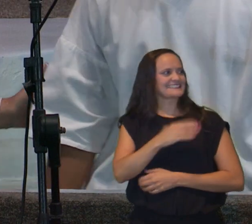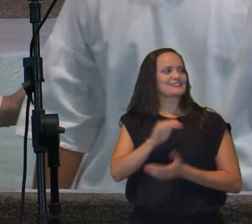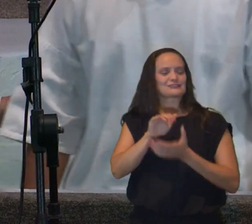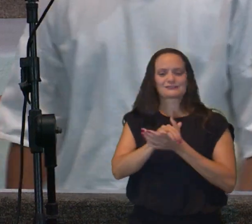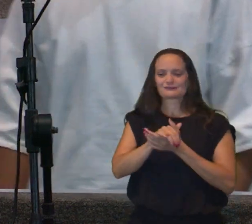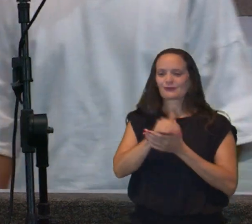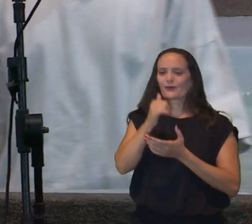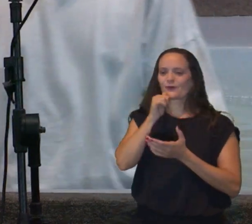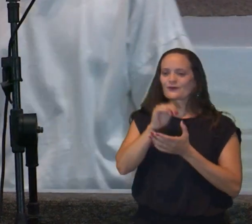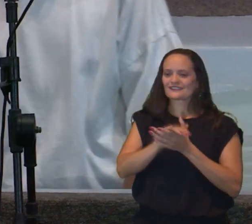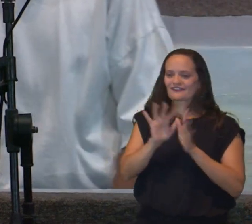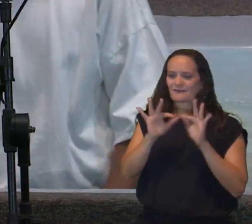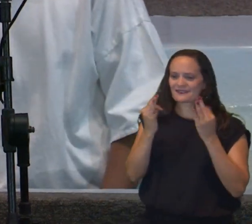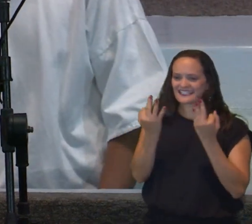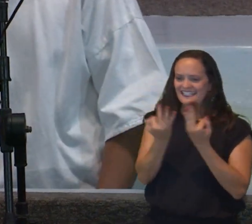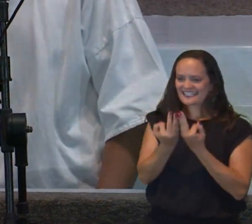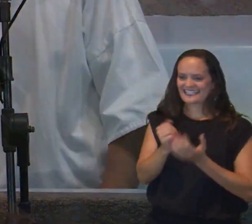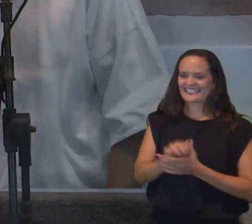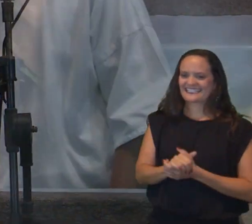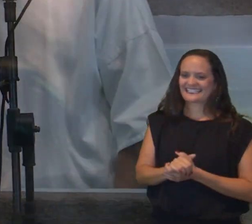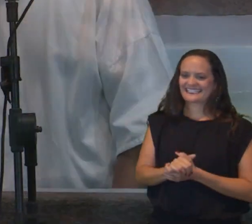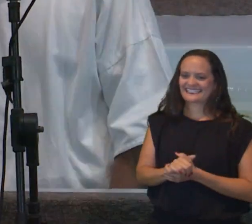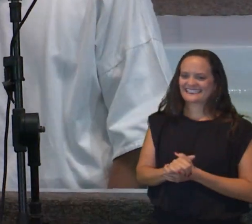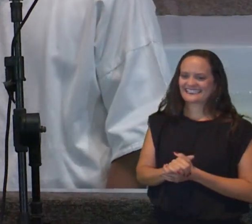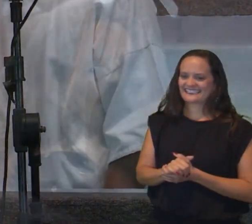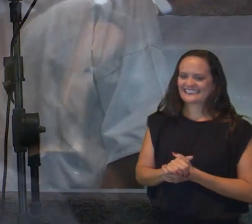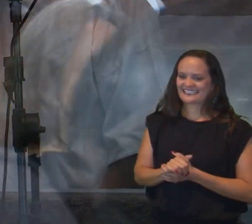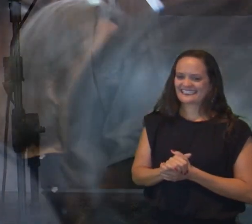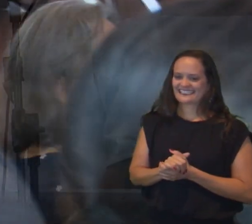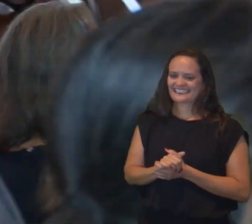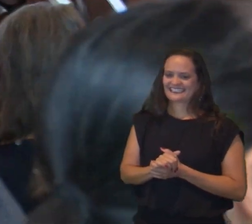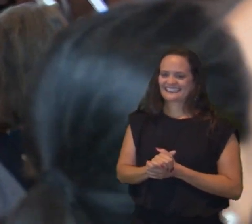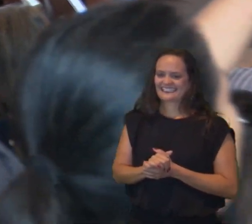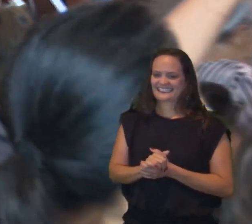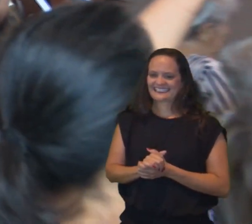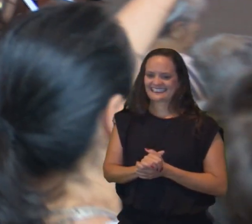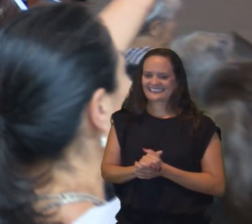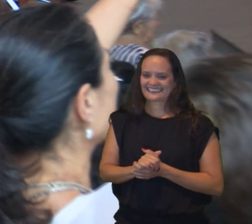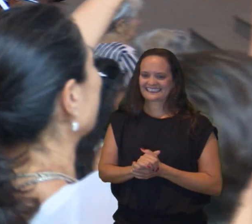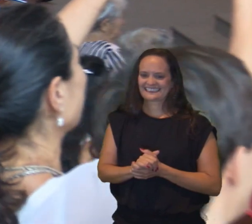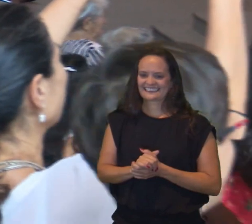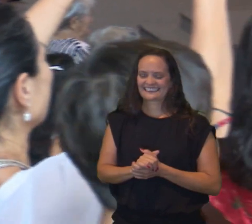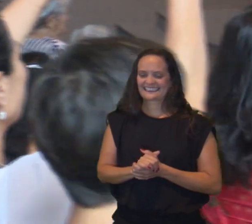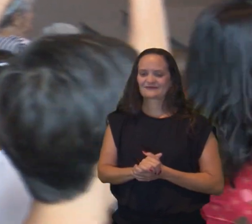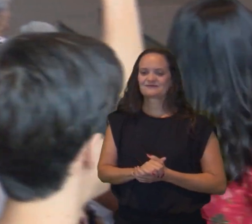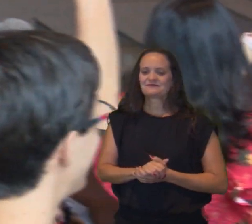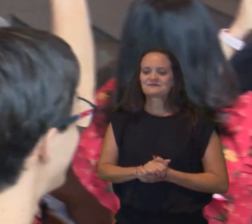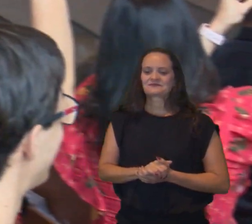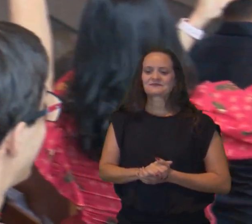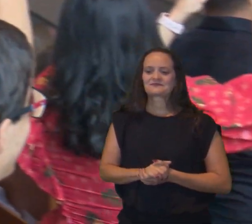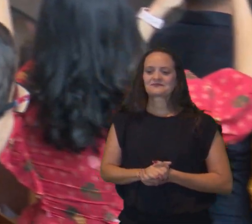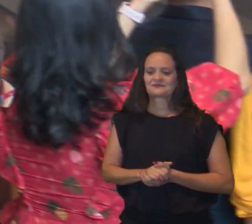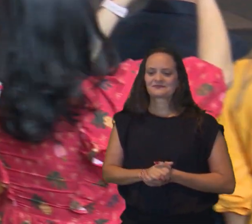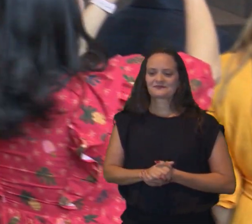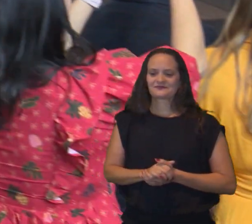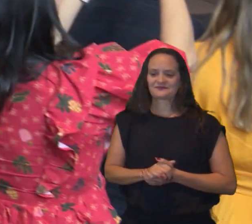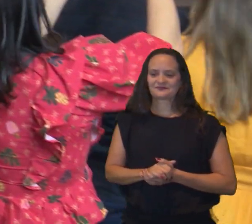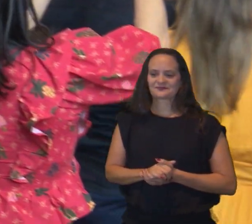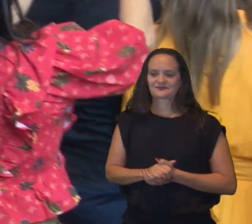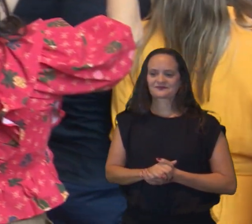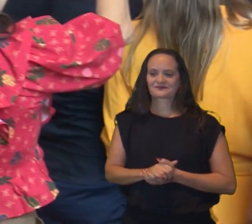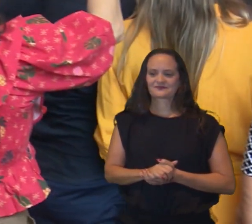esposa, a família, todos que estão aqui presentes, seus irmãos aqui.